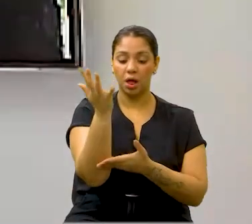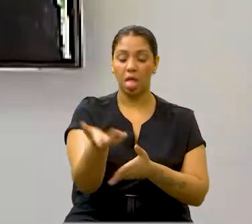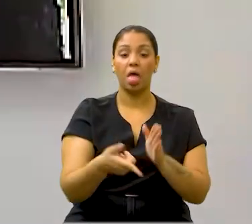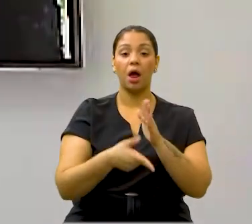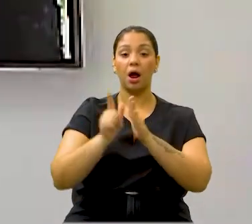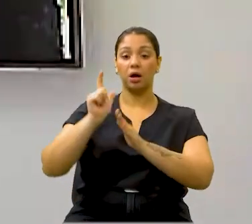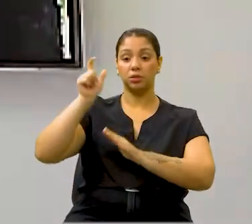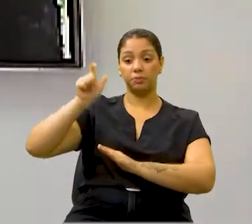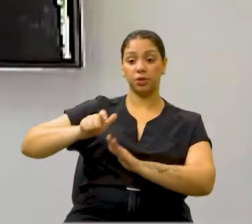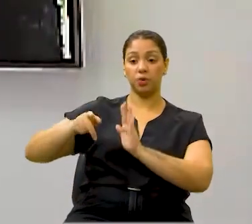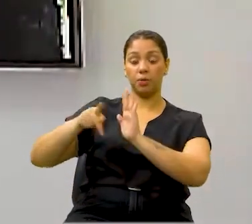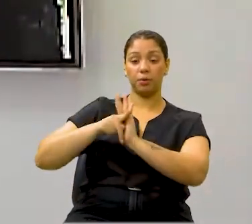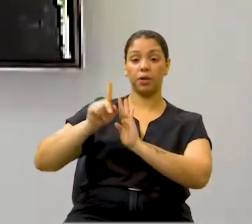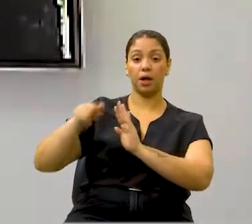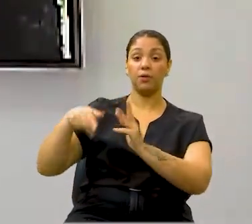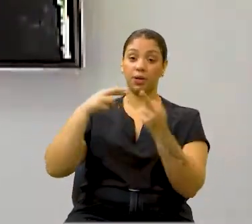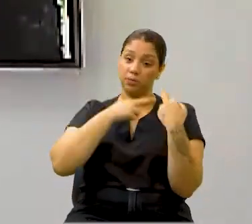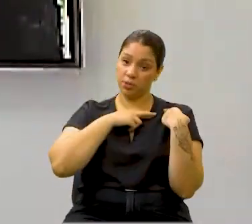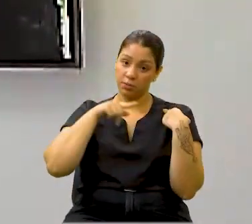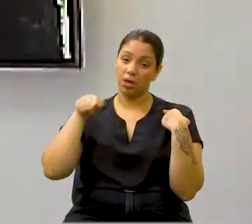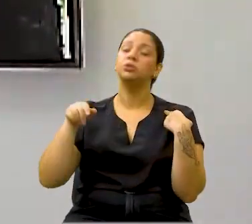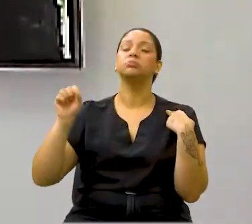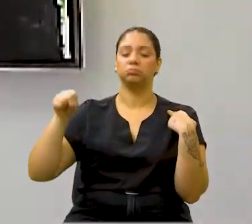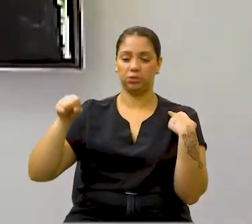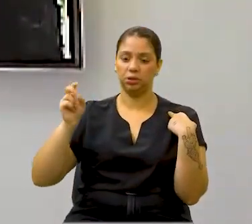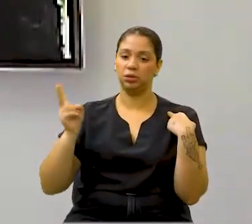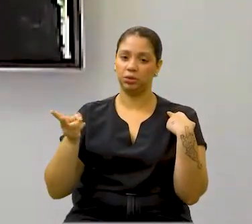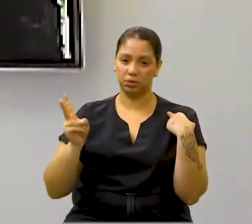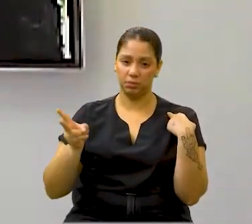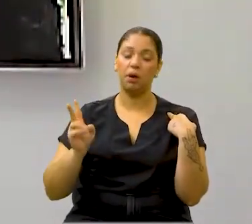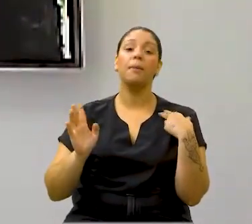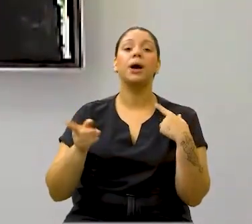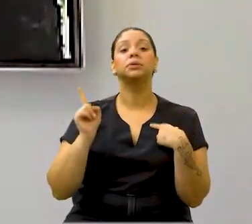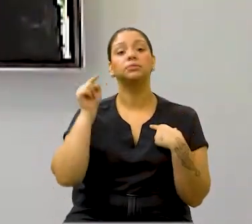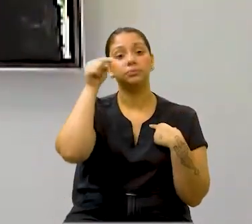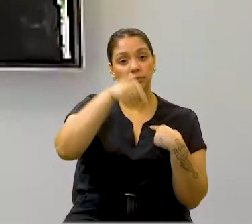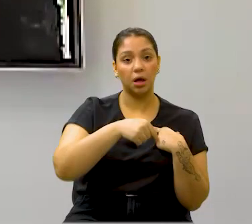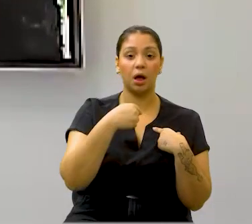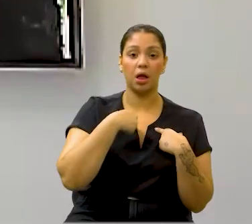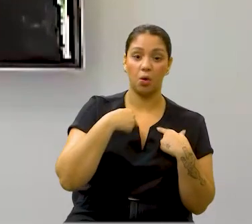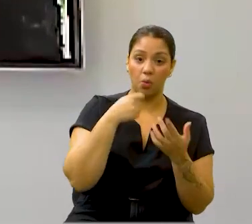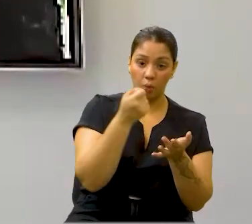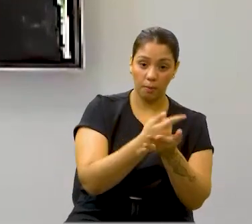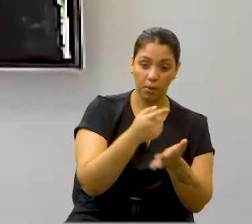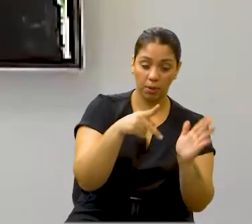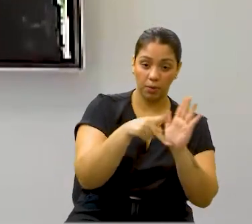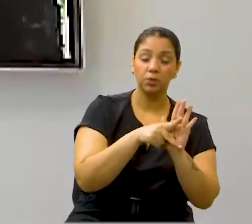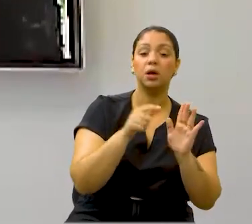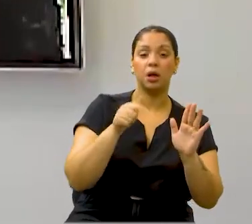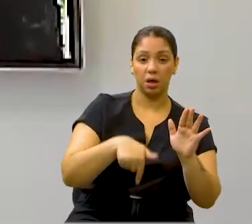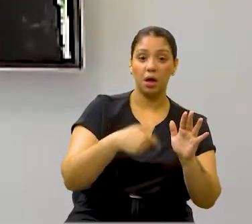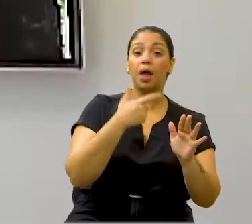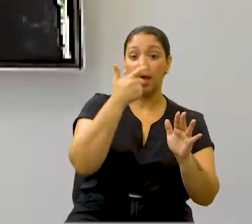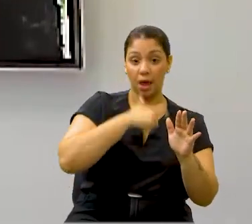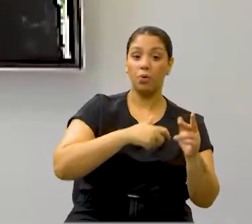o anterior proprietário, ele acaba sendo responsável? Acaba. Mas eu, por ter adquirido e por ter a propriedade hoje,